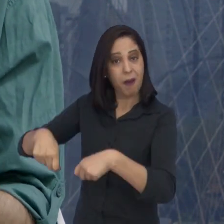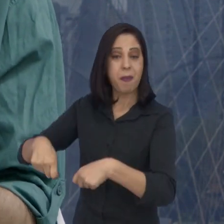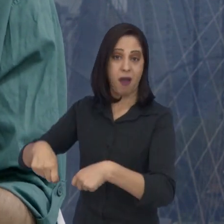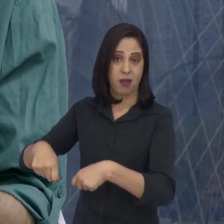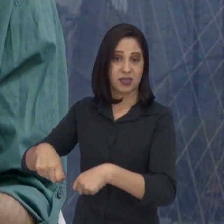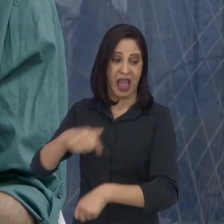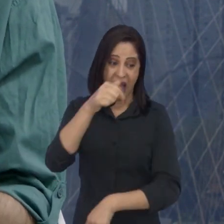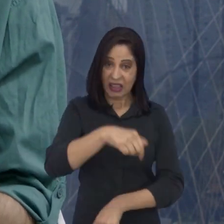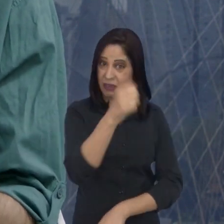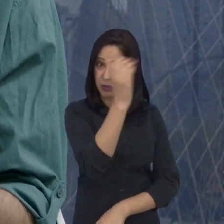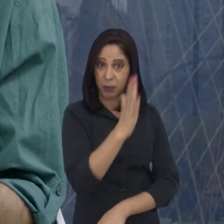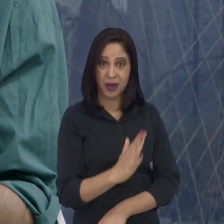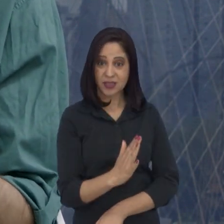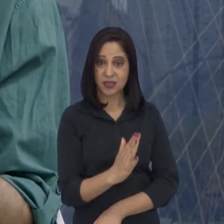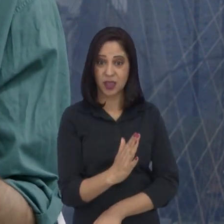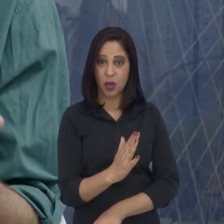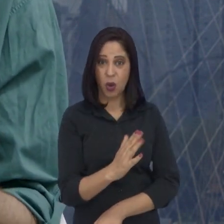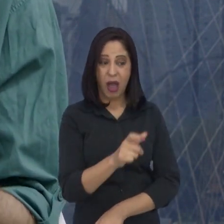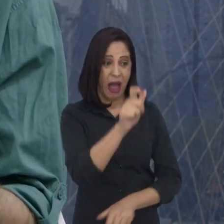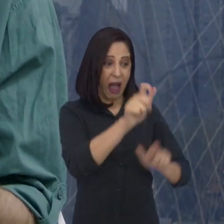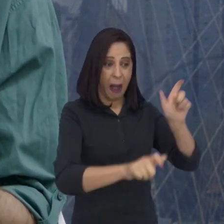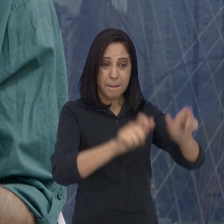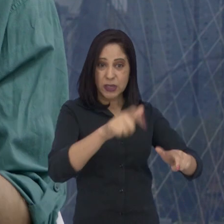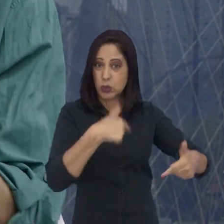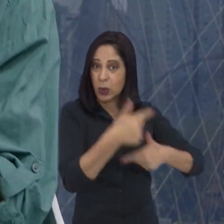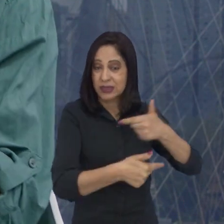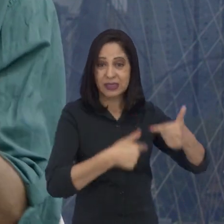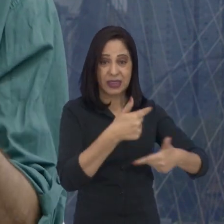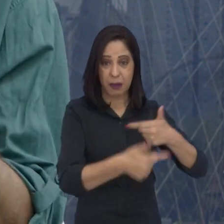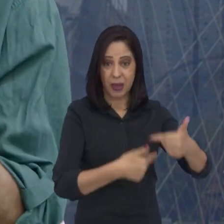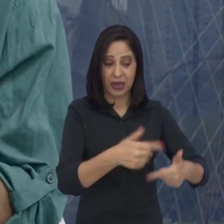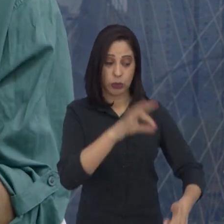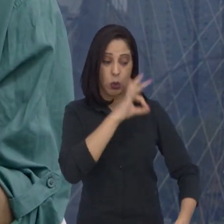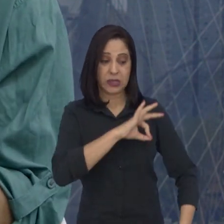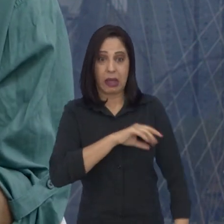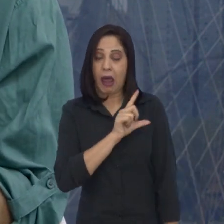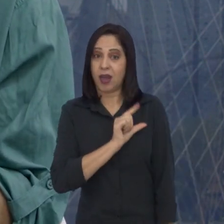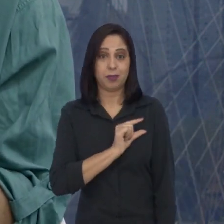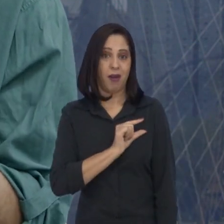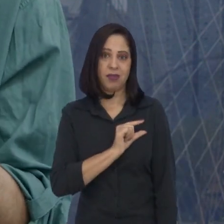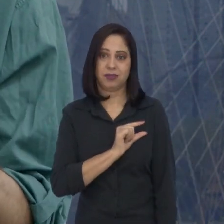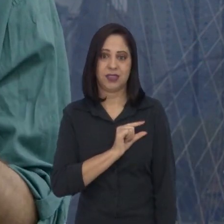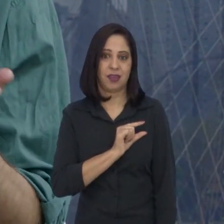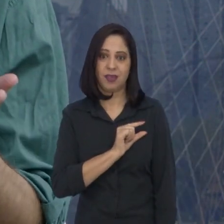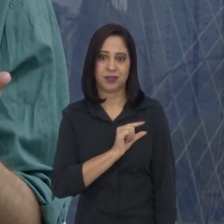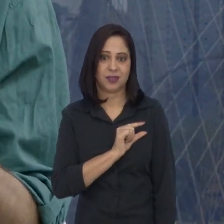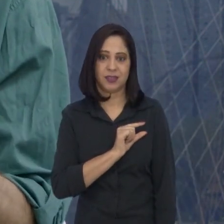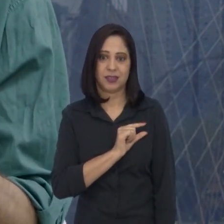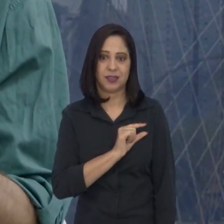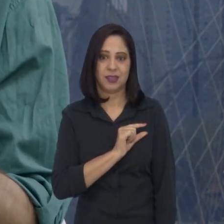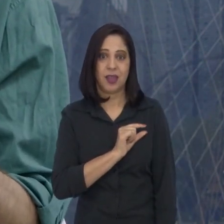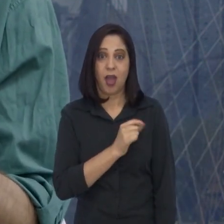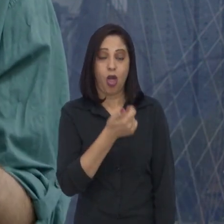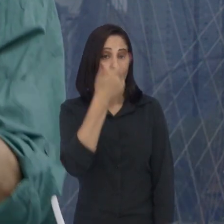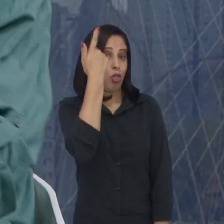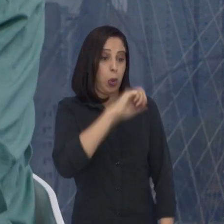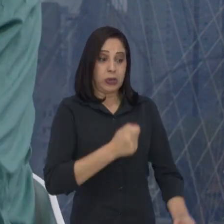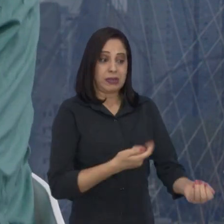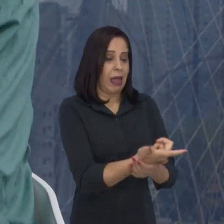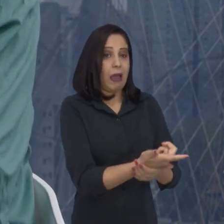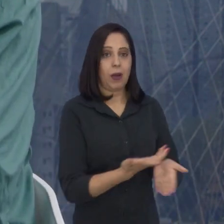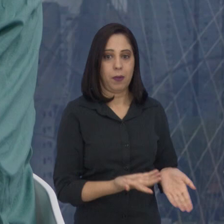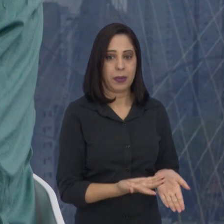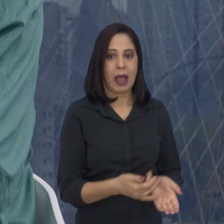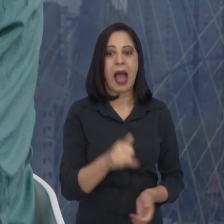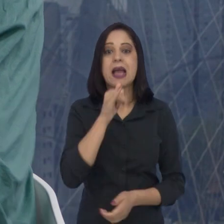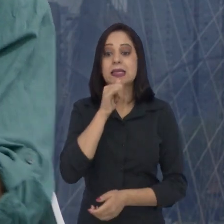trabalhador brasileiro, ele não, em média, média, né, os dados, por exemplo, do censo mostram, uma cidade